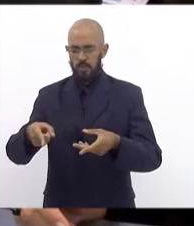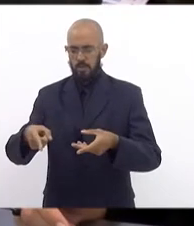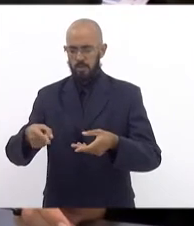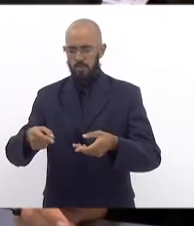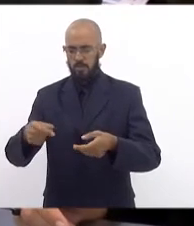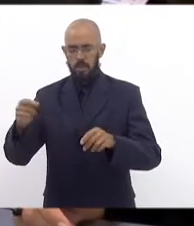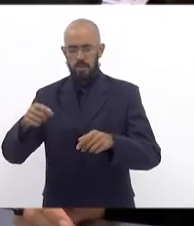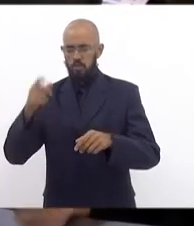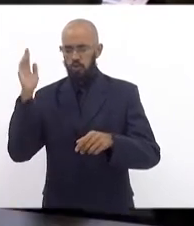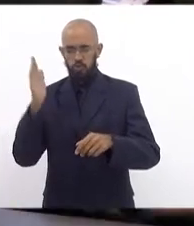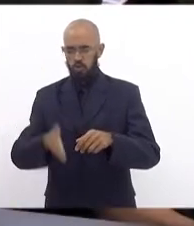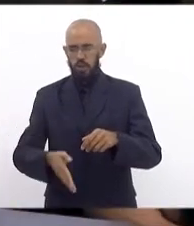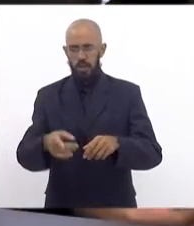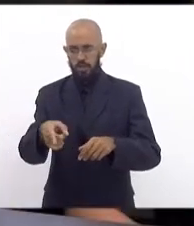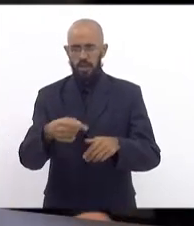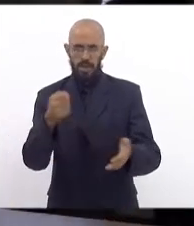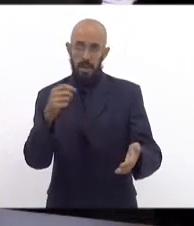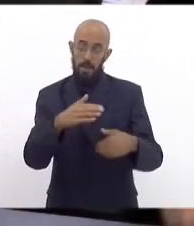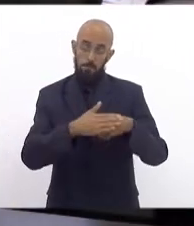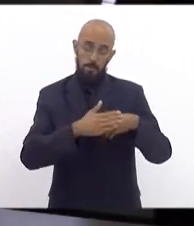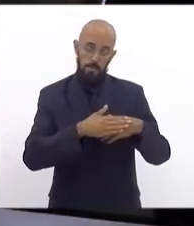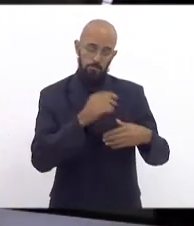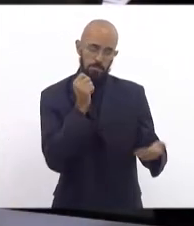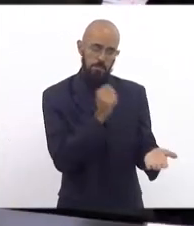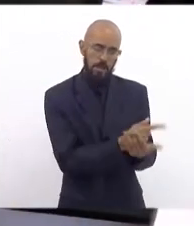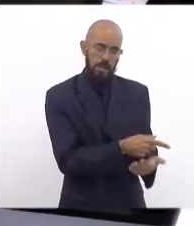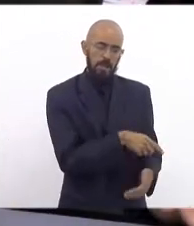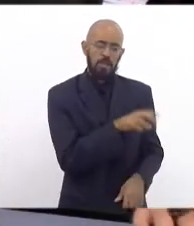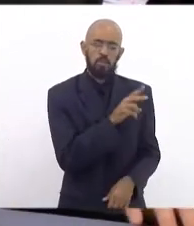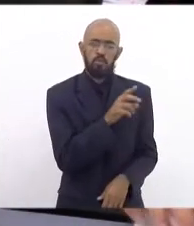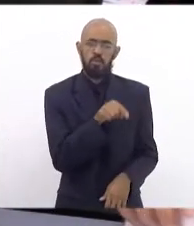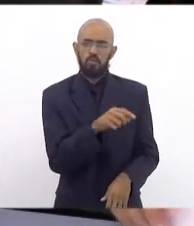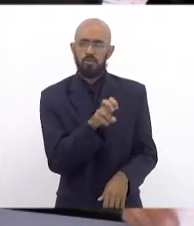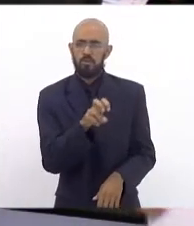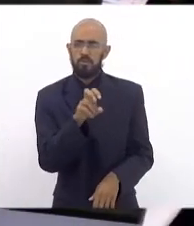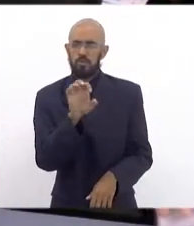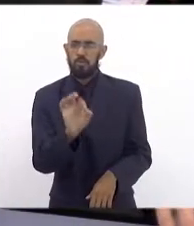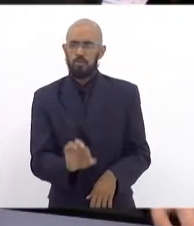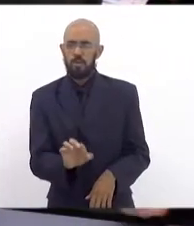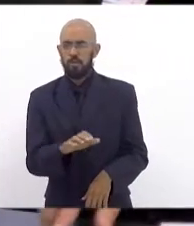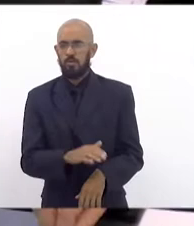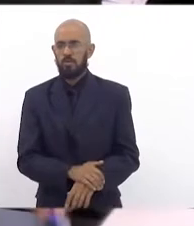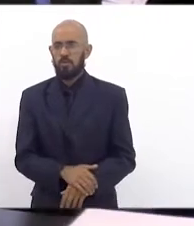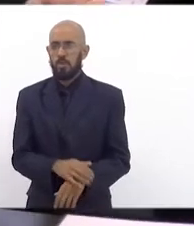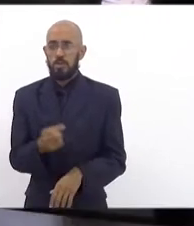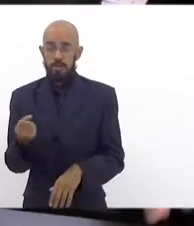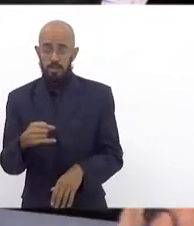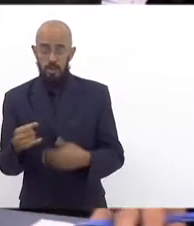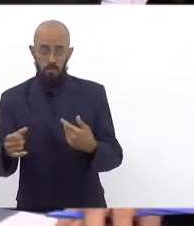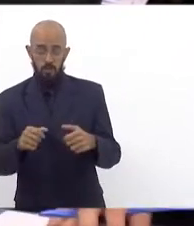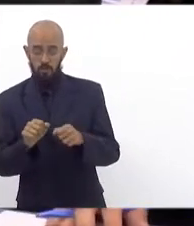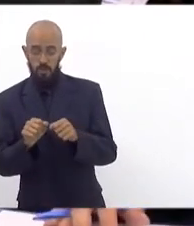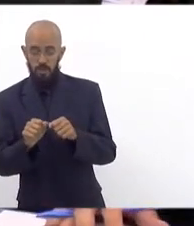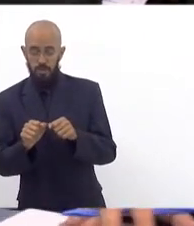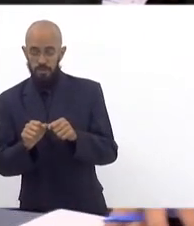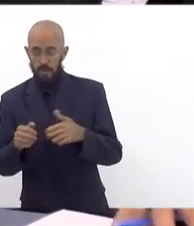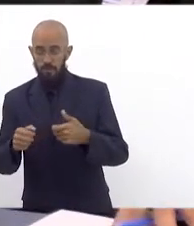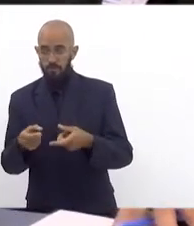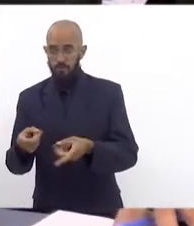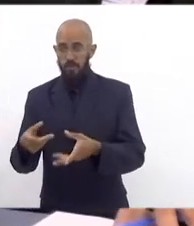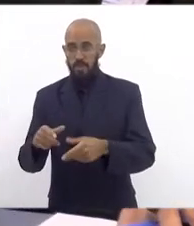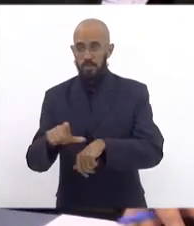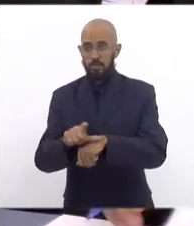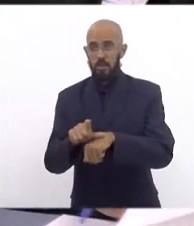2,3 e meio por cento a indústria quando vendi para um estabelecimento comercial que não tá ligado a ela a indústria